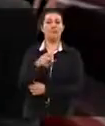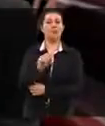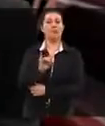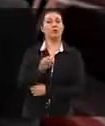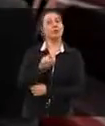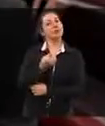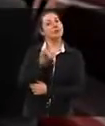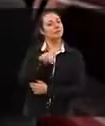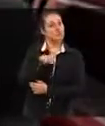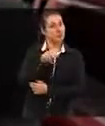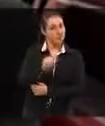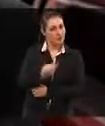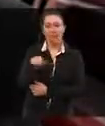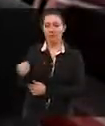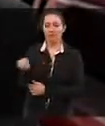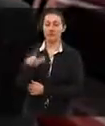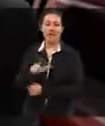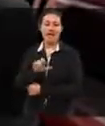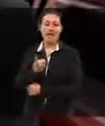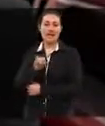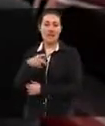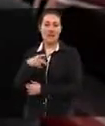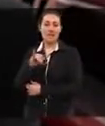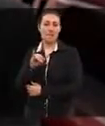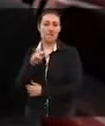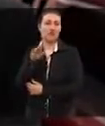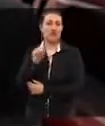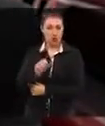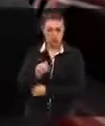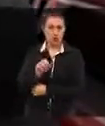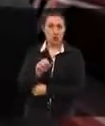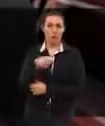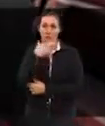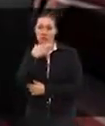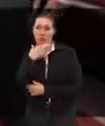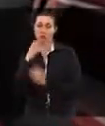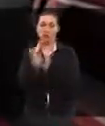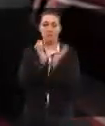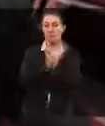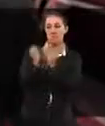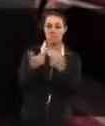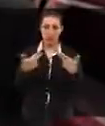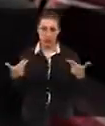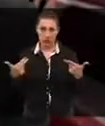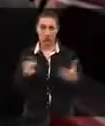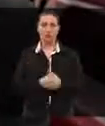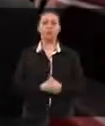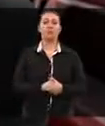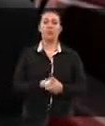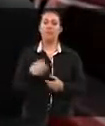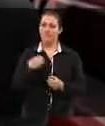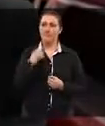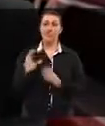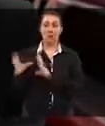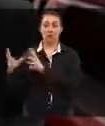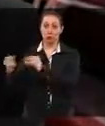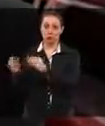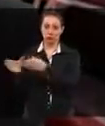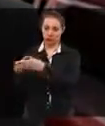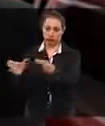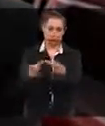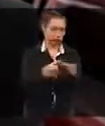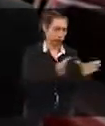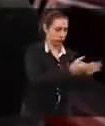os lipídios de boa qualidade, né? Que são as frutas e os vegetais. Então a gente precisa de toda essa gama de nutrientes,